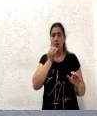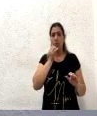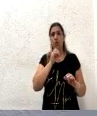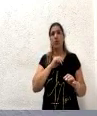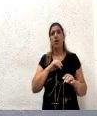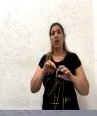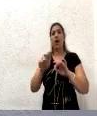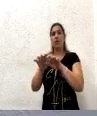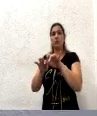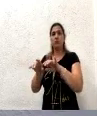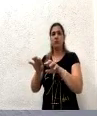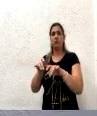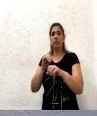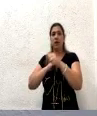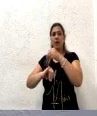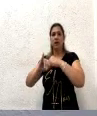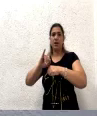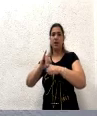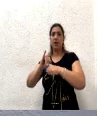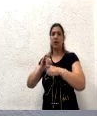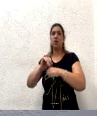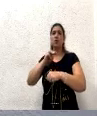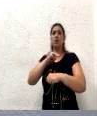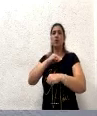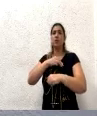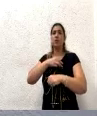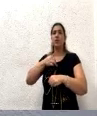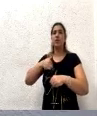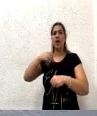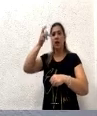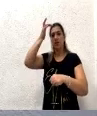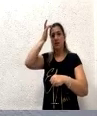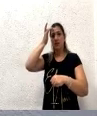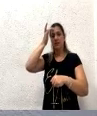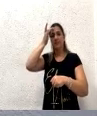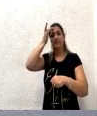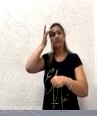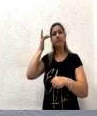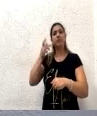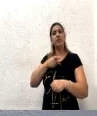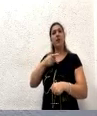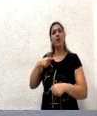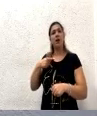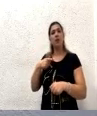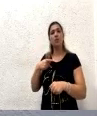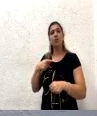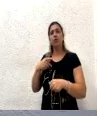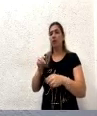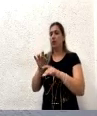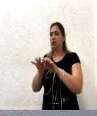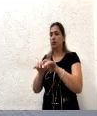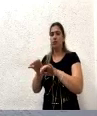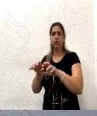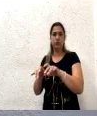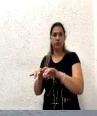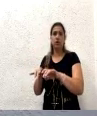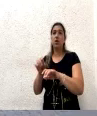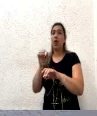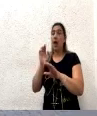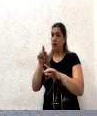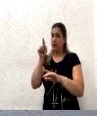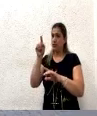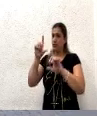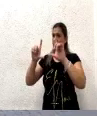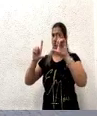for na página do Ministério, nas páginas oficiais, e não naquele doutor que acha que sabe, né?